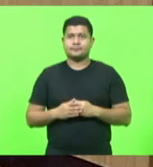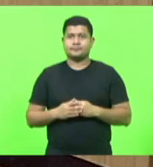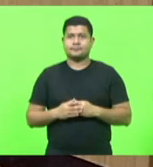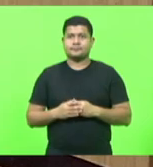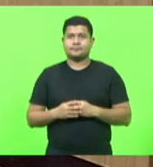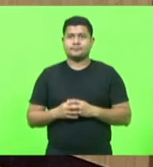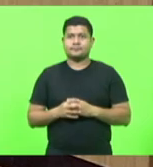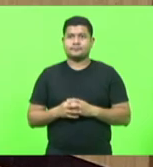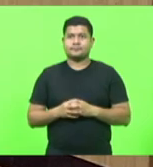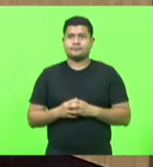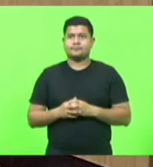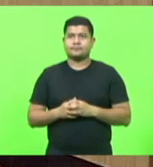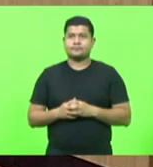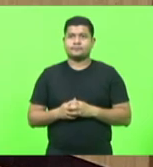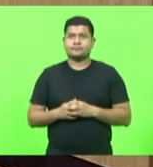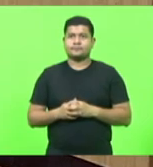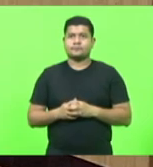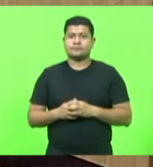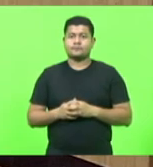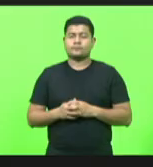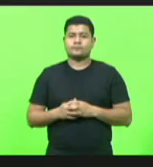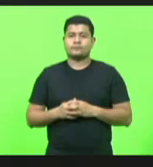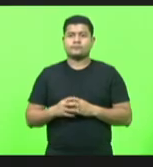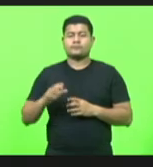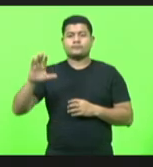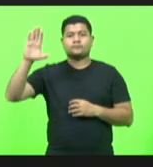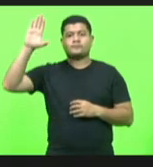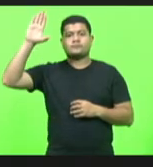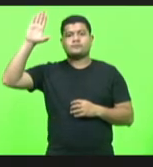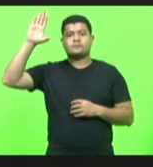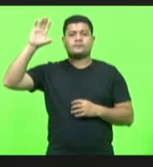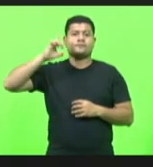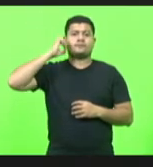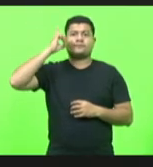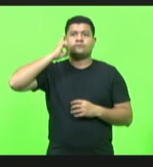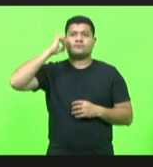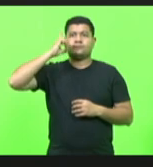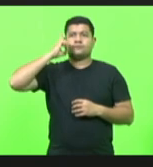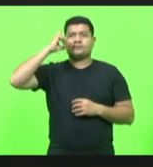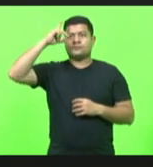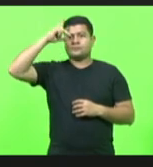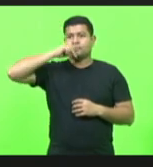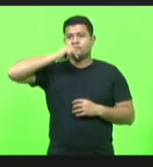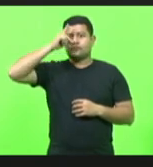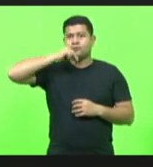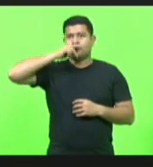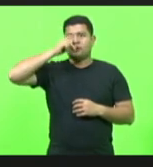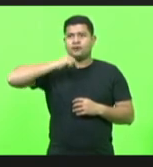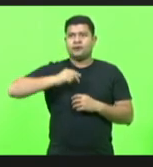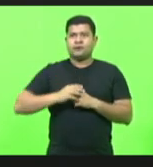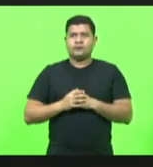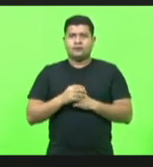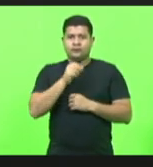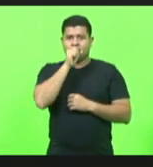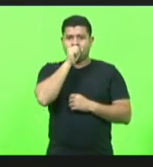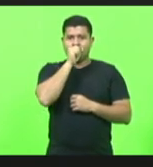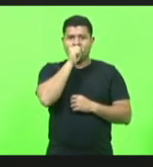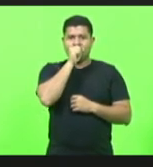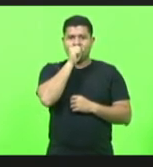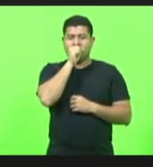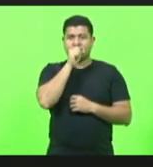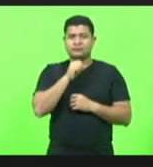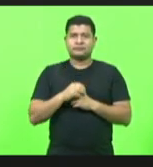Senhor presidente, pela ordem. Pela ordem, deputado Kennedy Nunes.